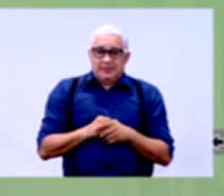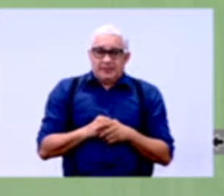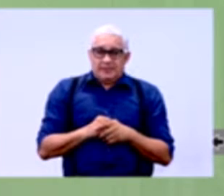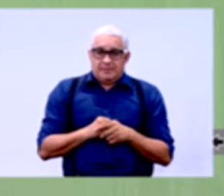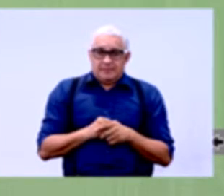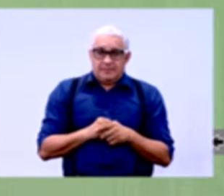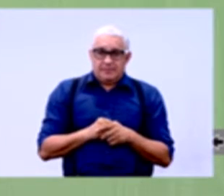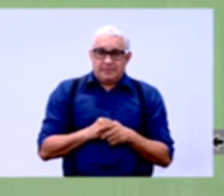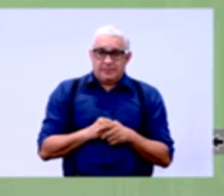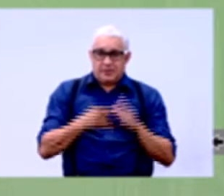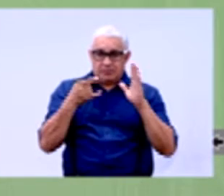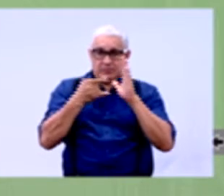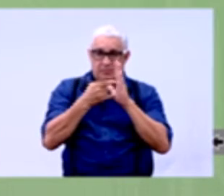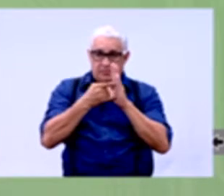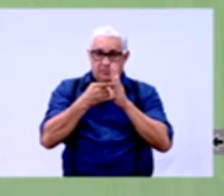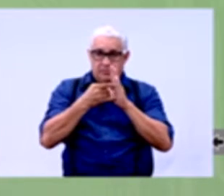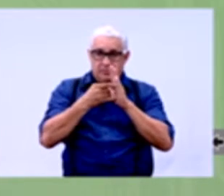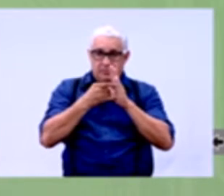para o desenvolvimento do sistema.